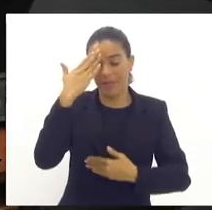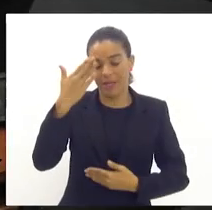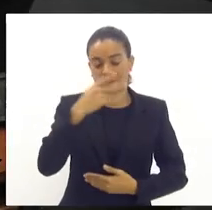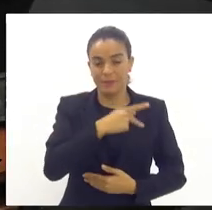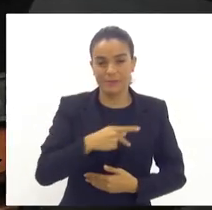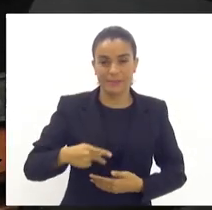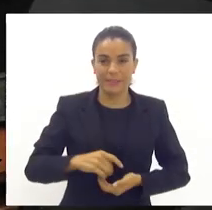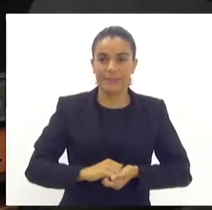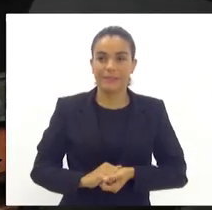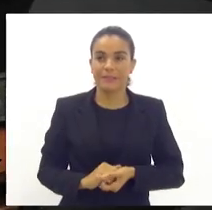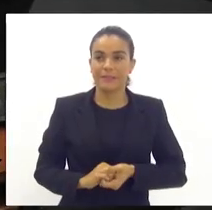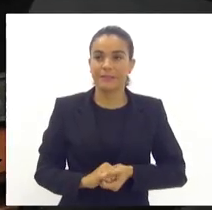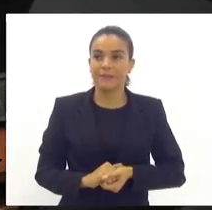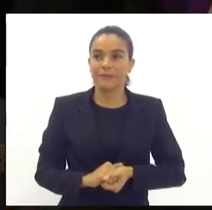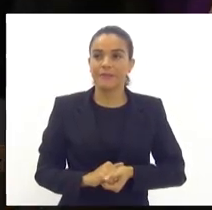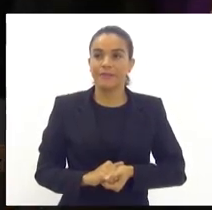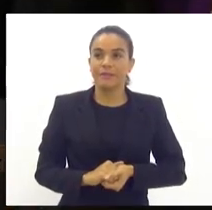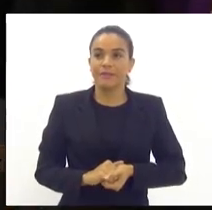presidente.